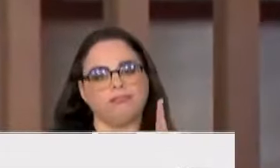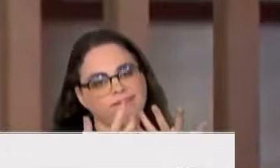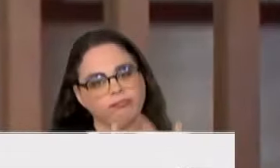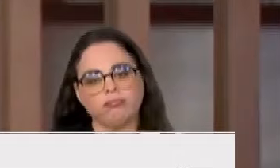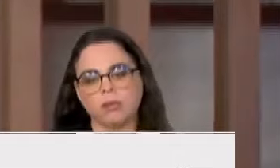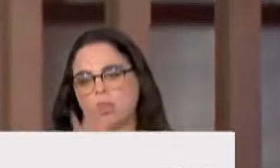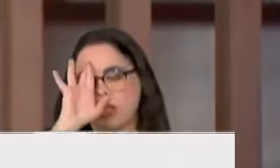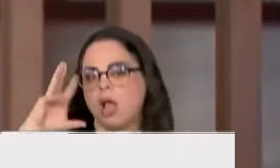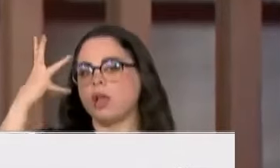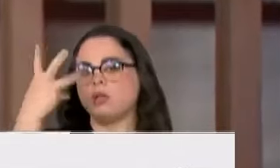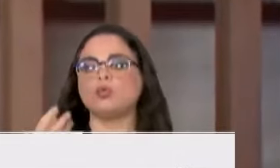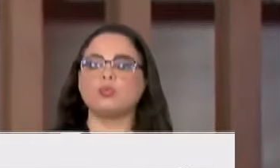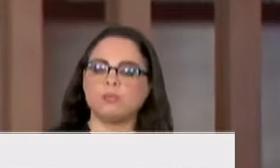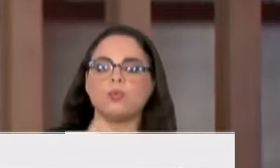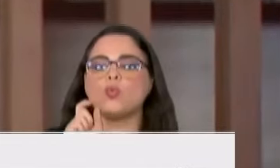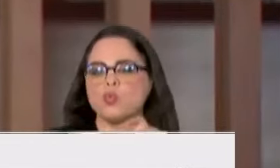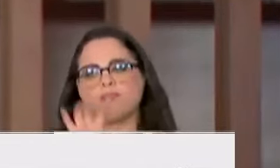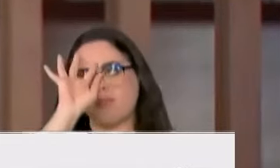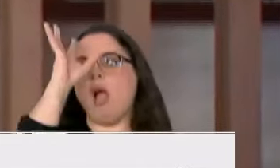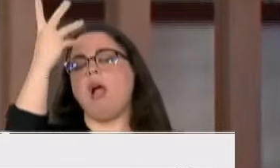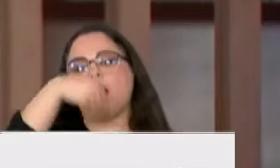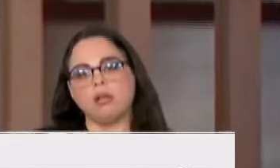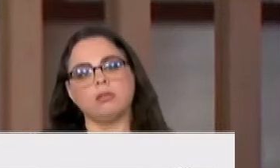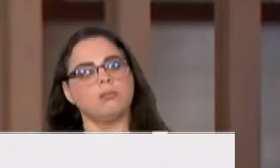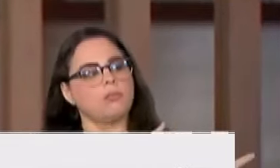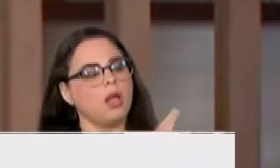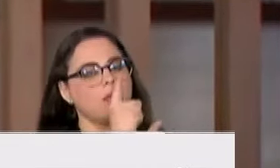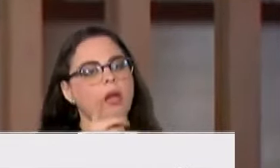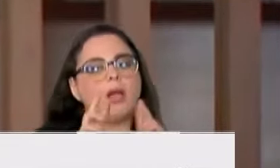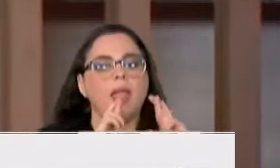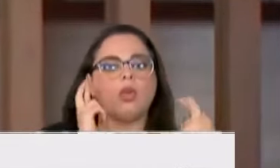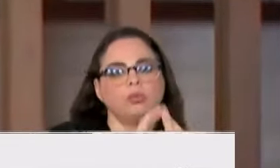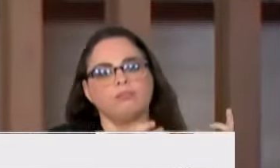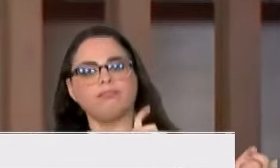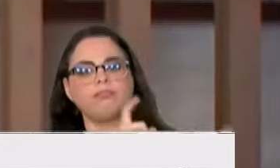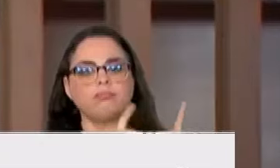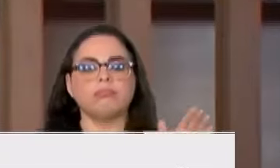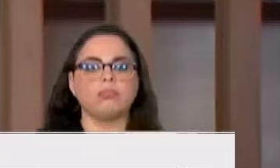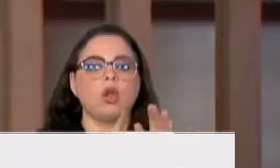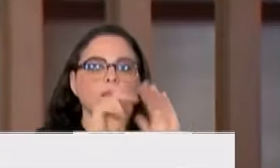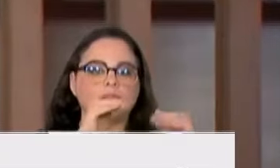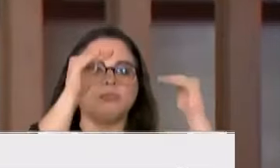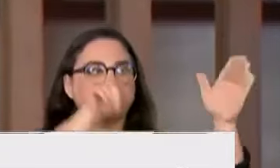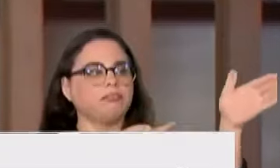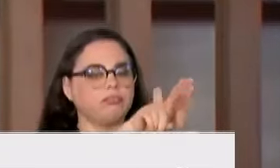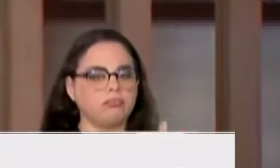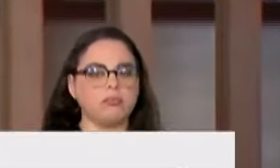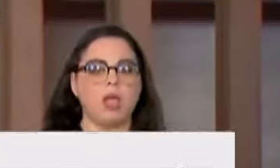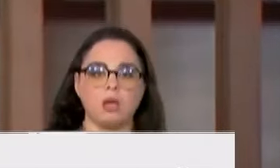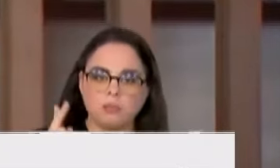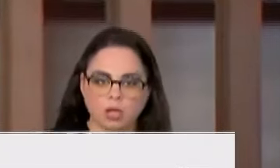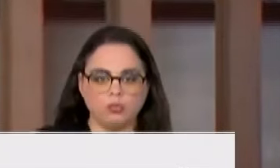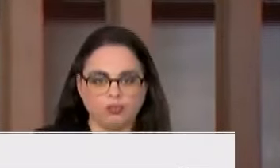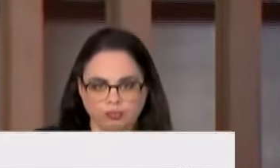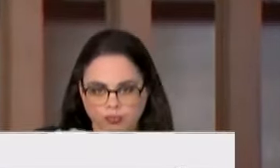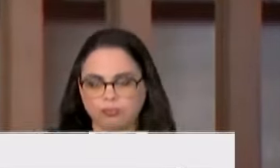aliás, dos constantes encontros e reuniões e consultas com as autoridades. Eu mesmo em Nova York,